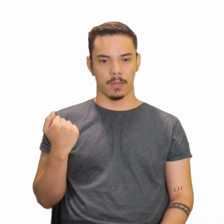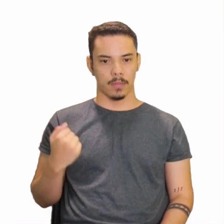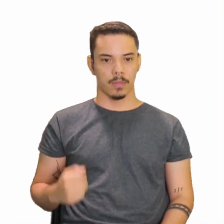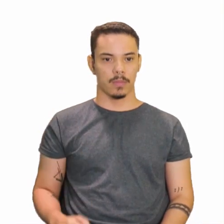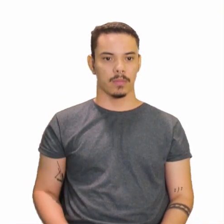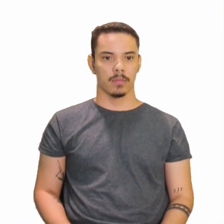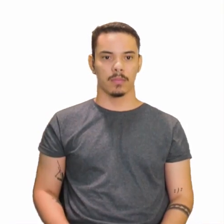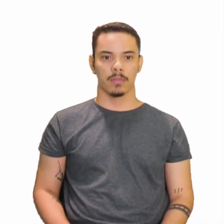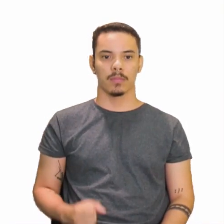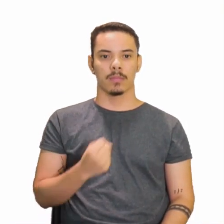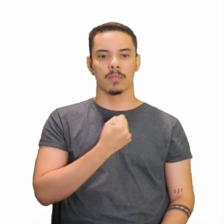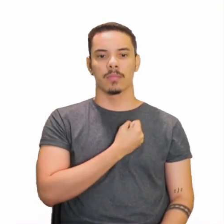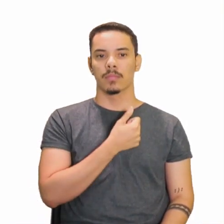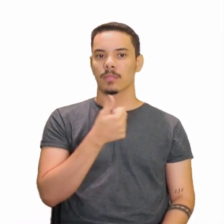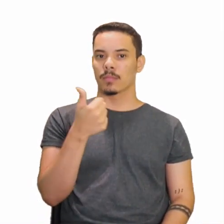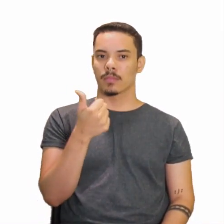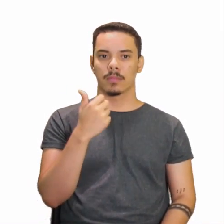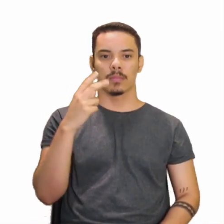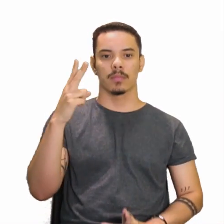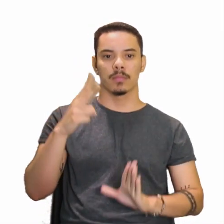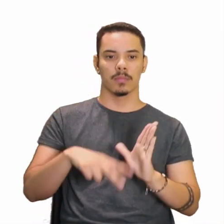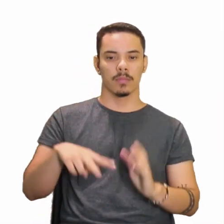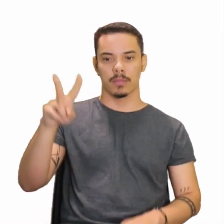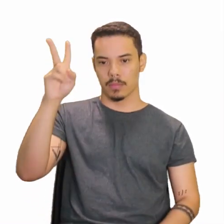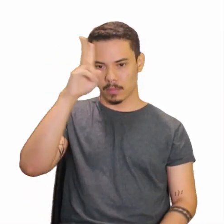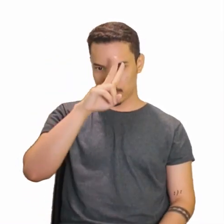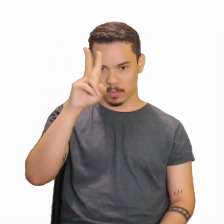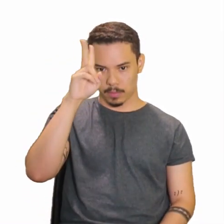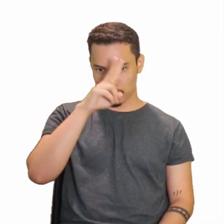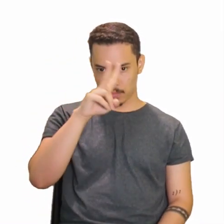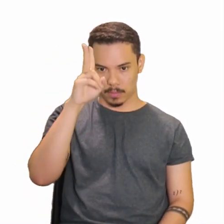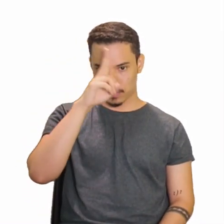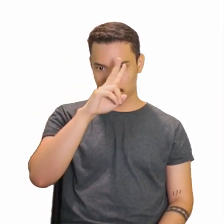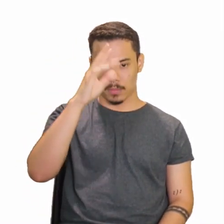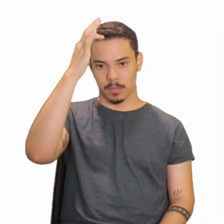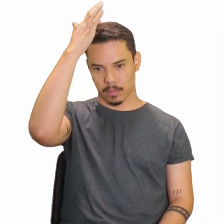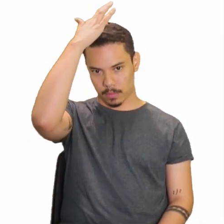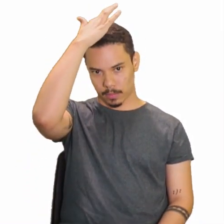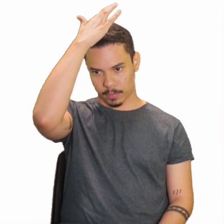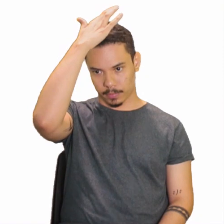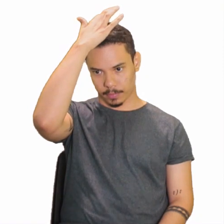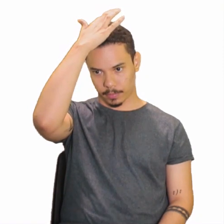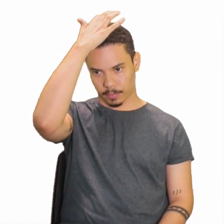embora. Questão 1. Leia a história em quadrinhos e em